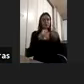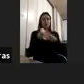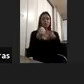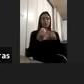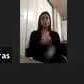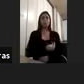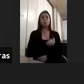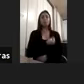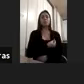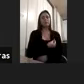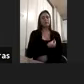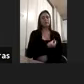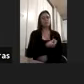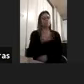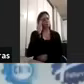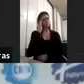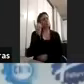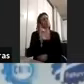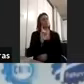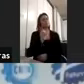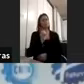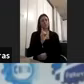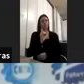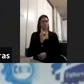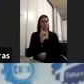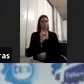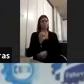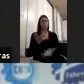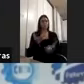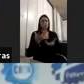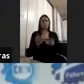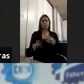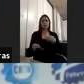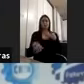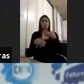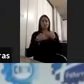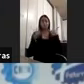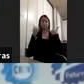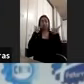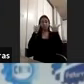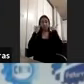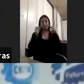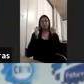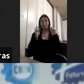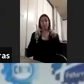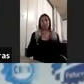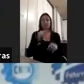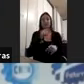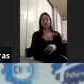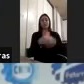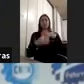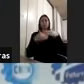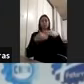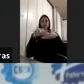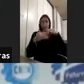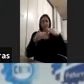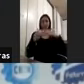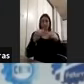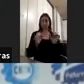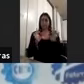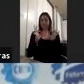Foi bem assim... Eu quero saber mais uma coisa sua, então. Se ele já está lesionado, é porque ele já vem de um processo, né, de